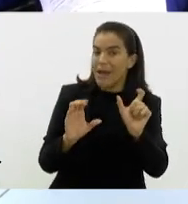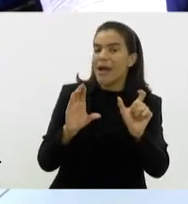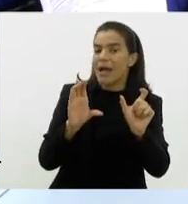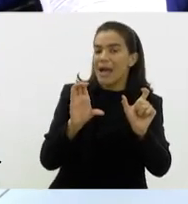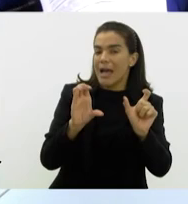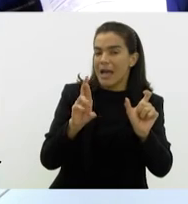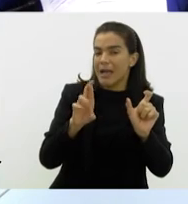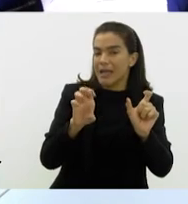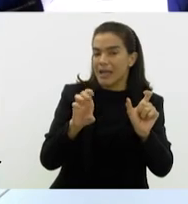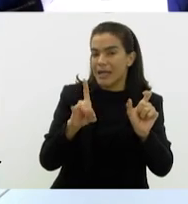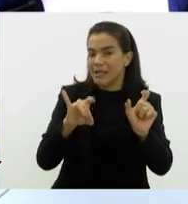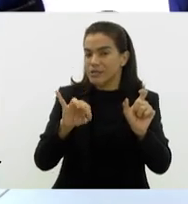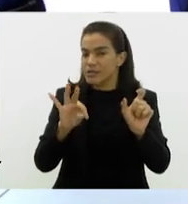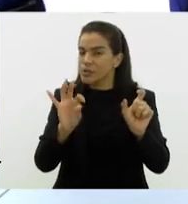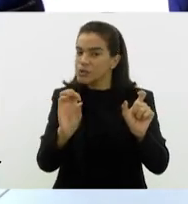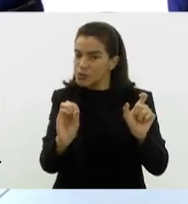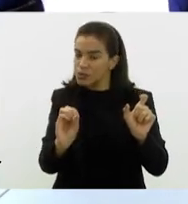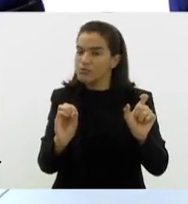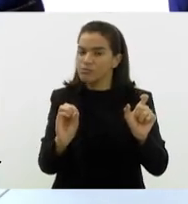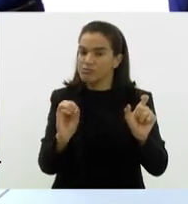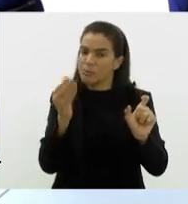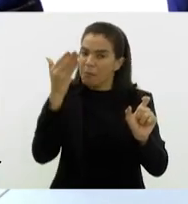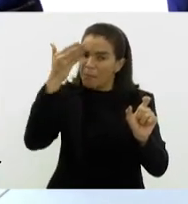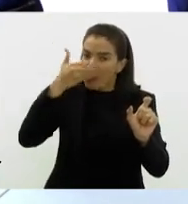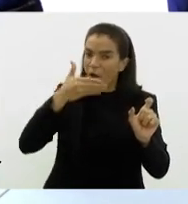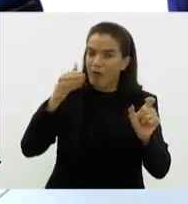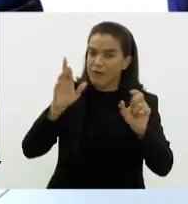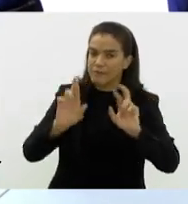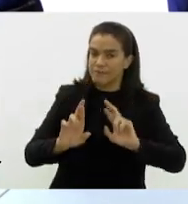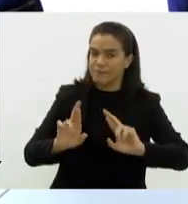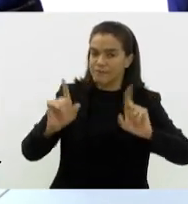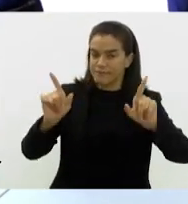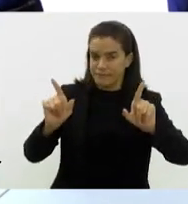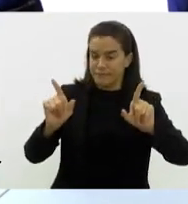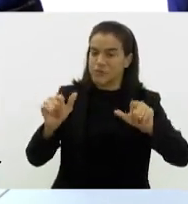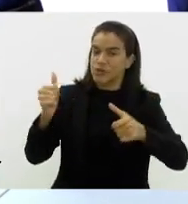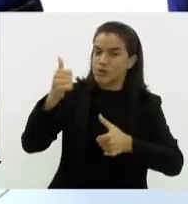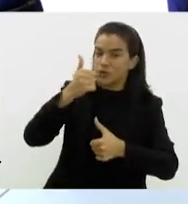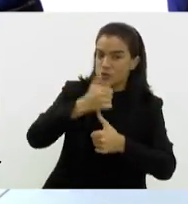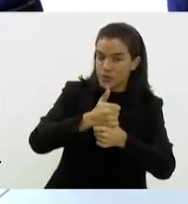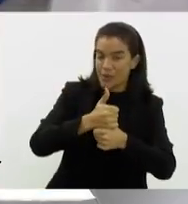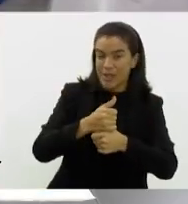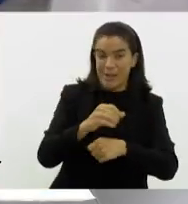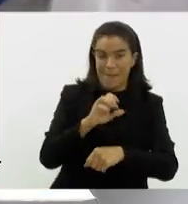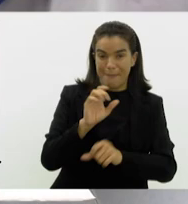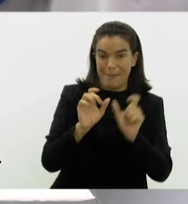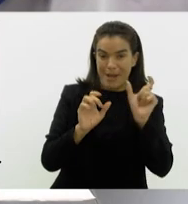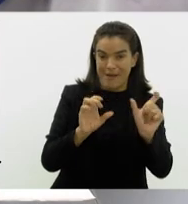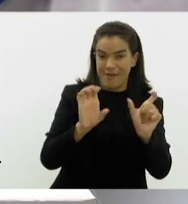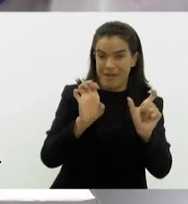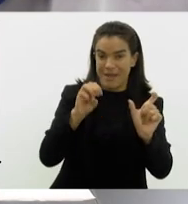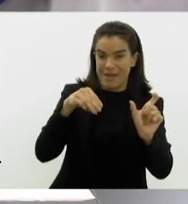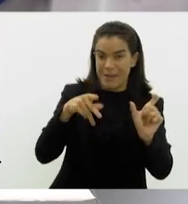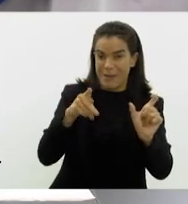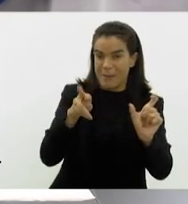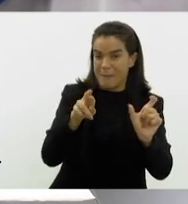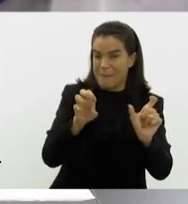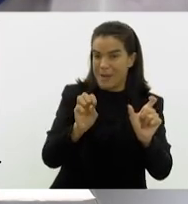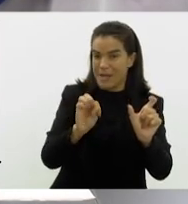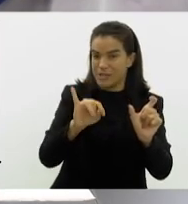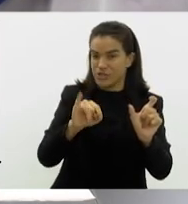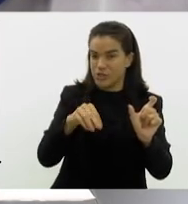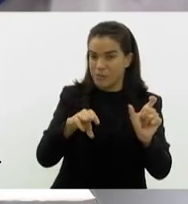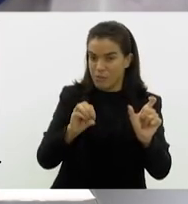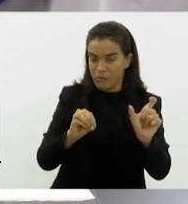que faz essa diferenciação, mas sobre a constitucionalidade. Substitui crédito empréstimo por crédito. Para discutir